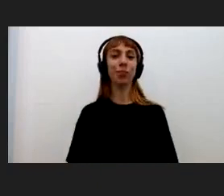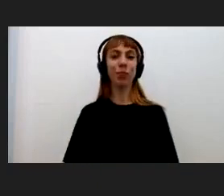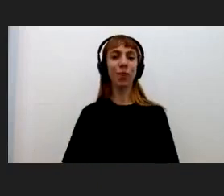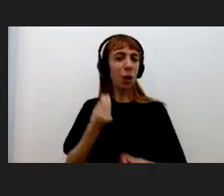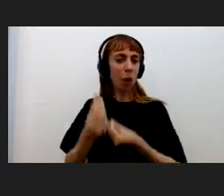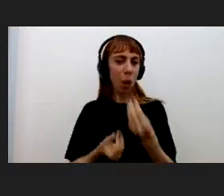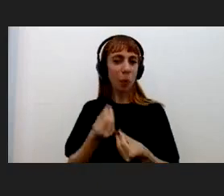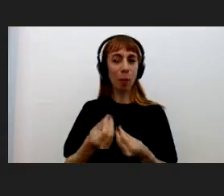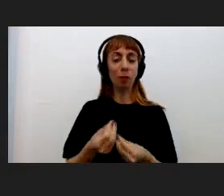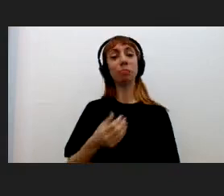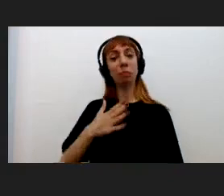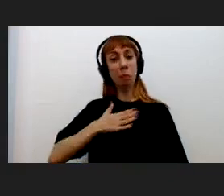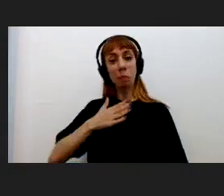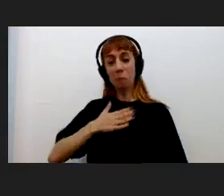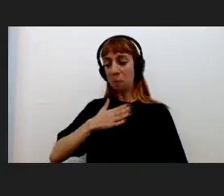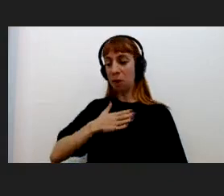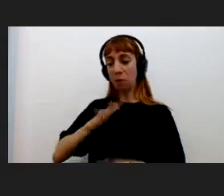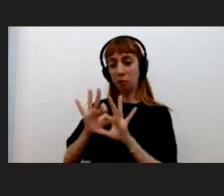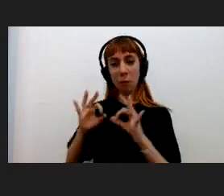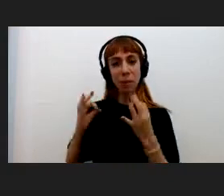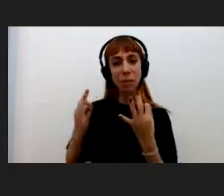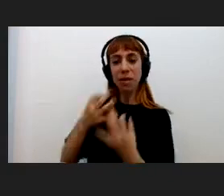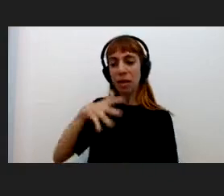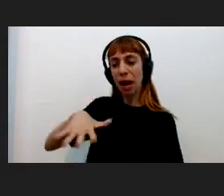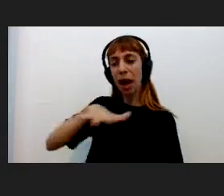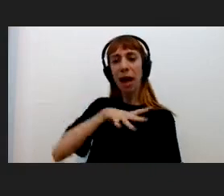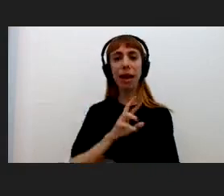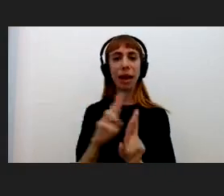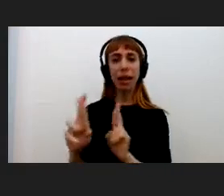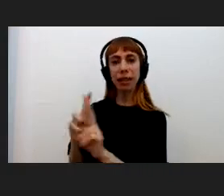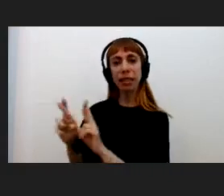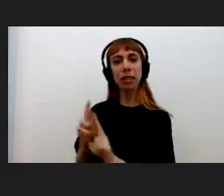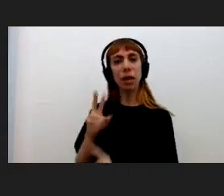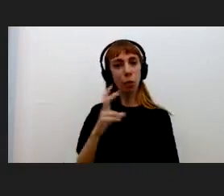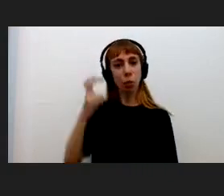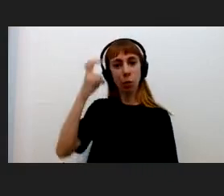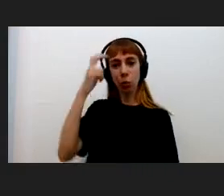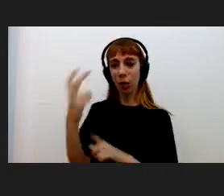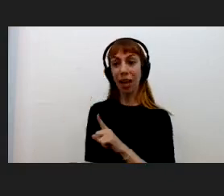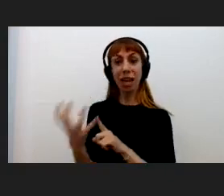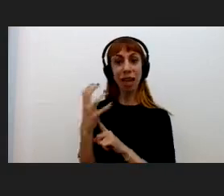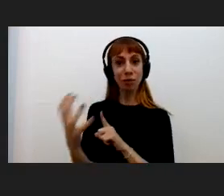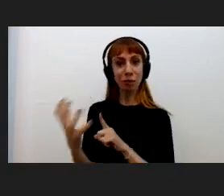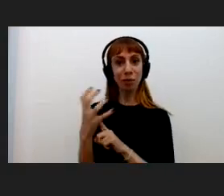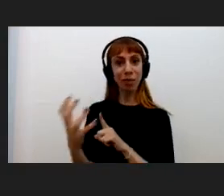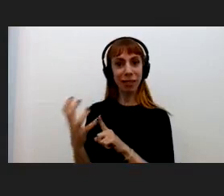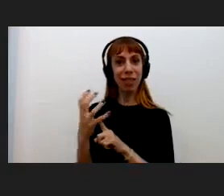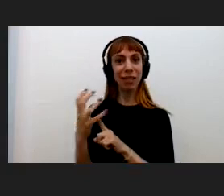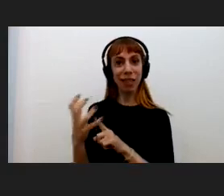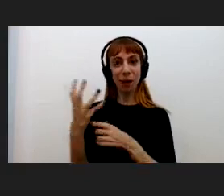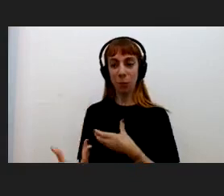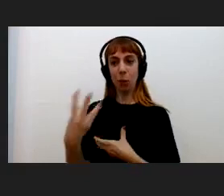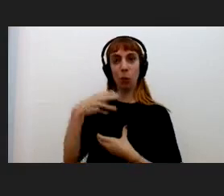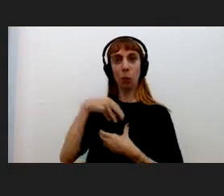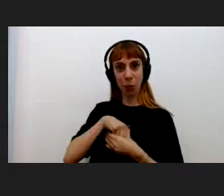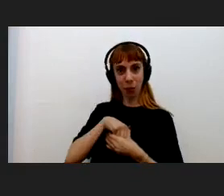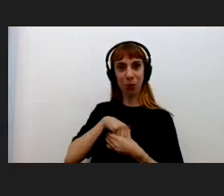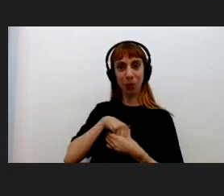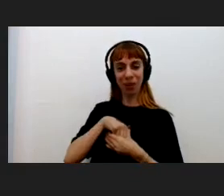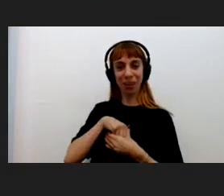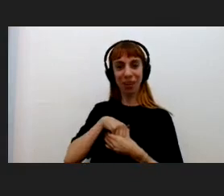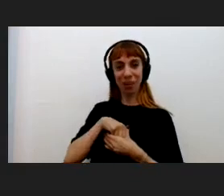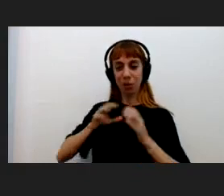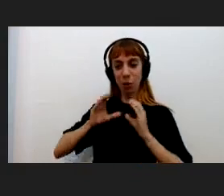minha cultura, entre as pessoas, e depois num plano individual, entre aspas,